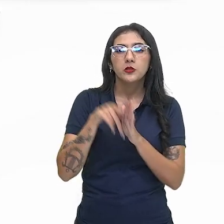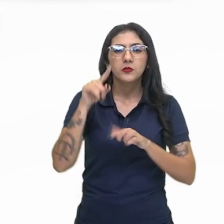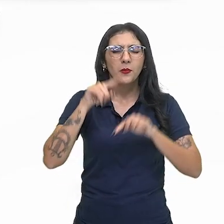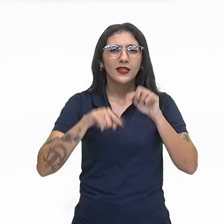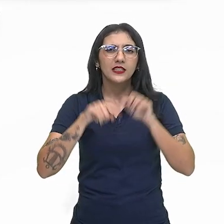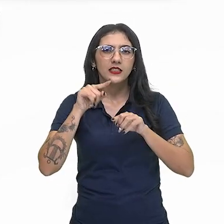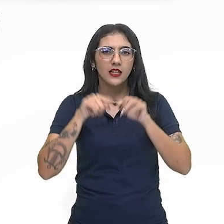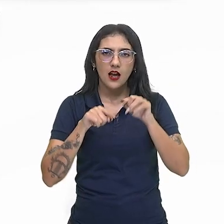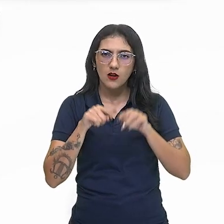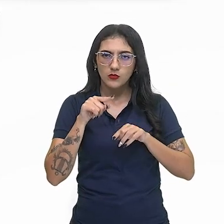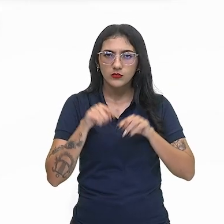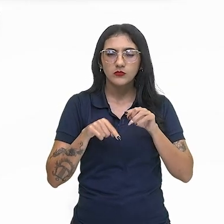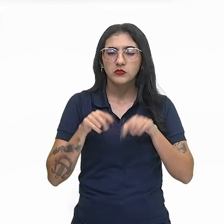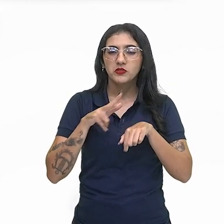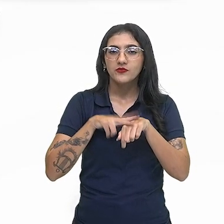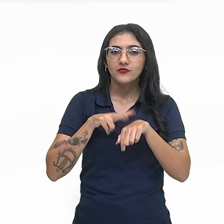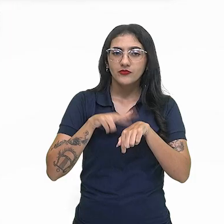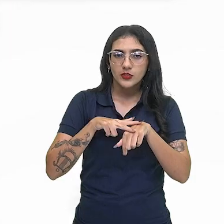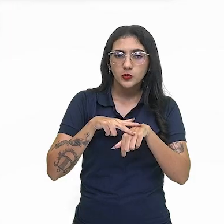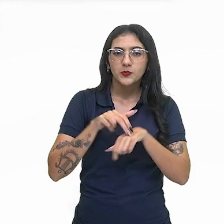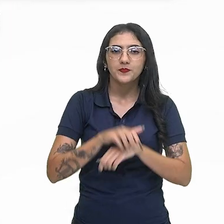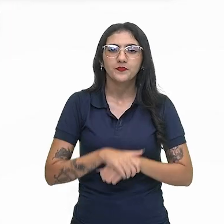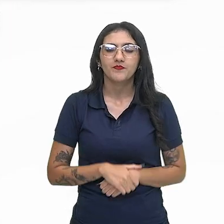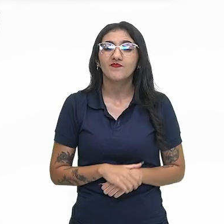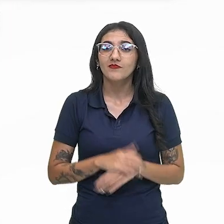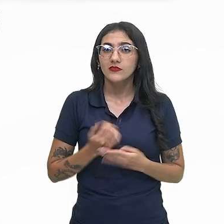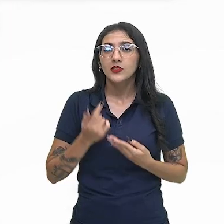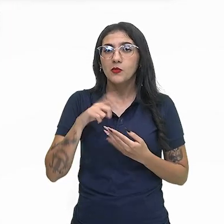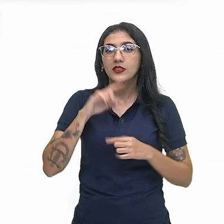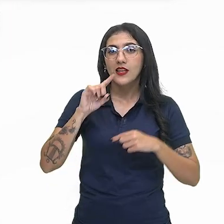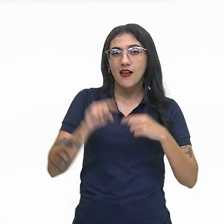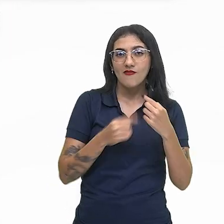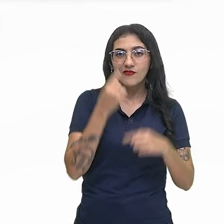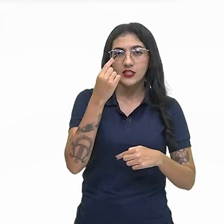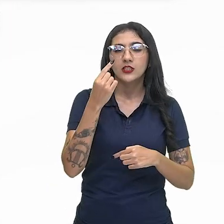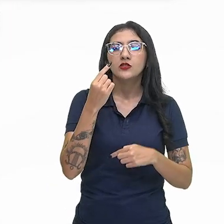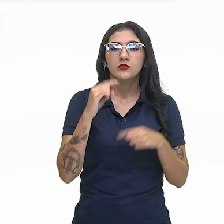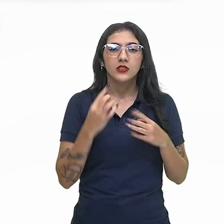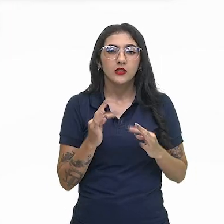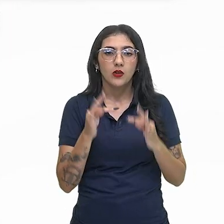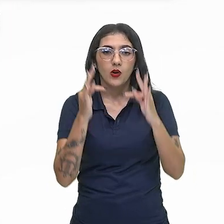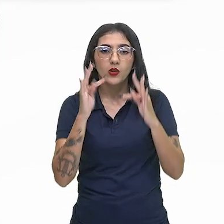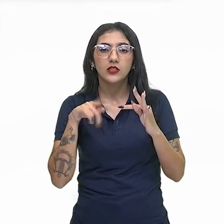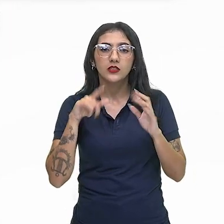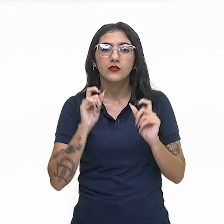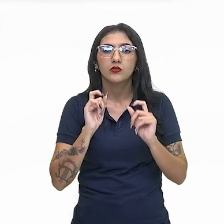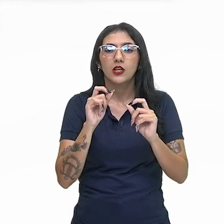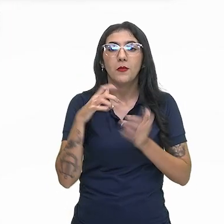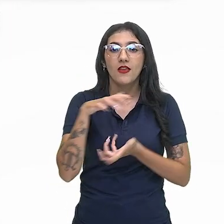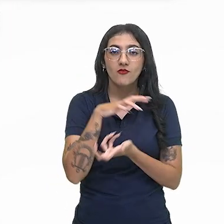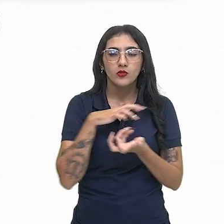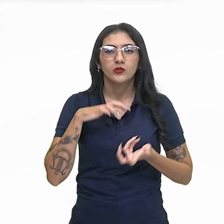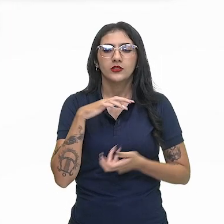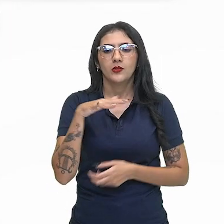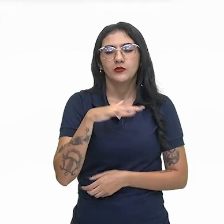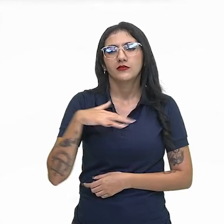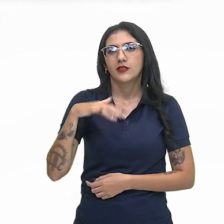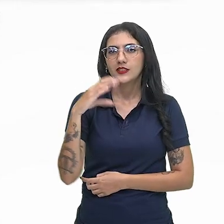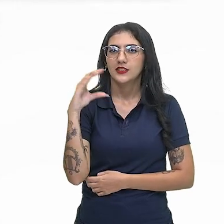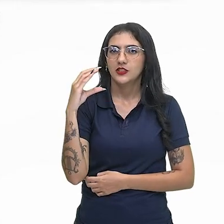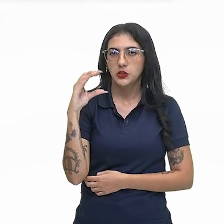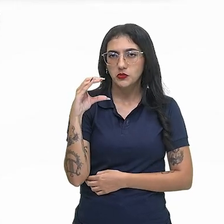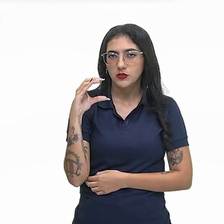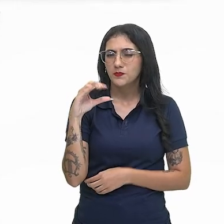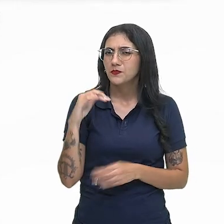lentes ópticas. E esse avanço tecnológico, ele marcou a chamada revolução científica. E